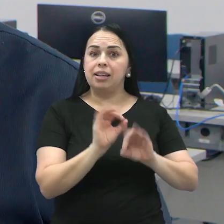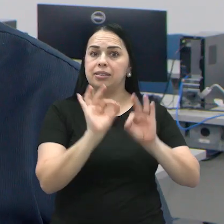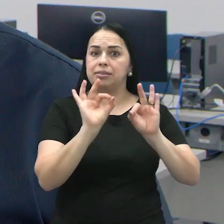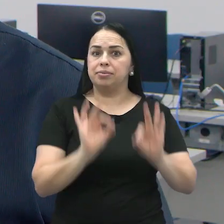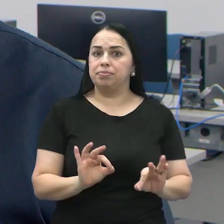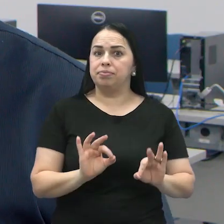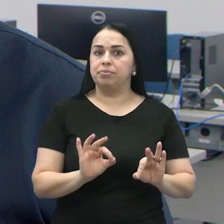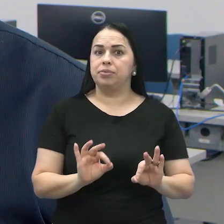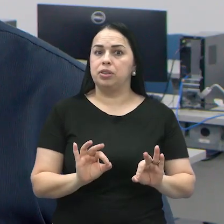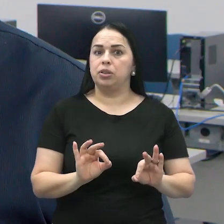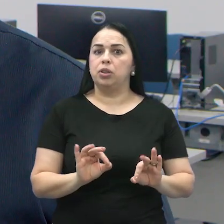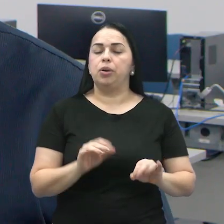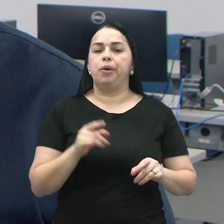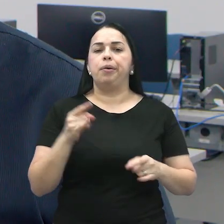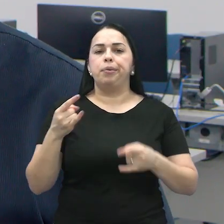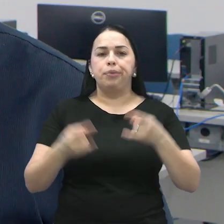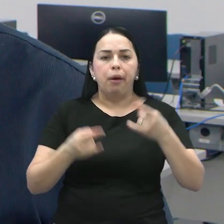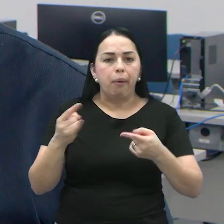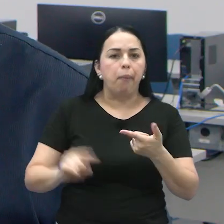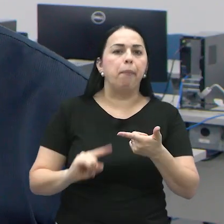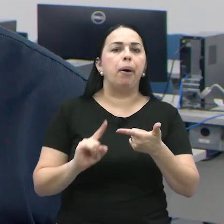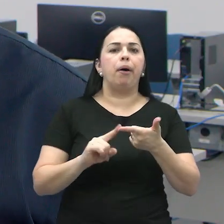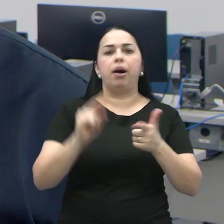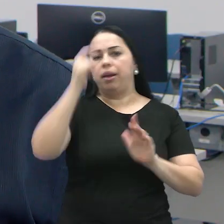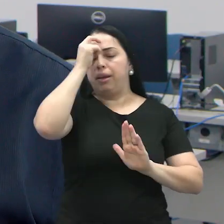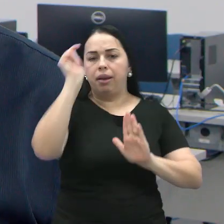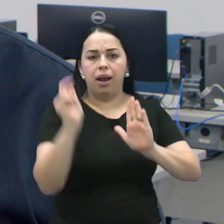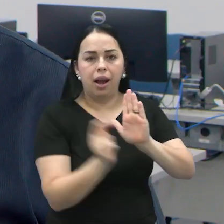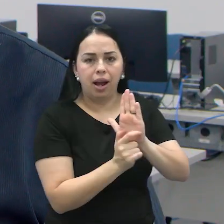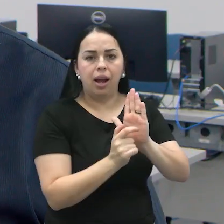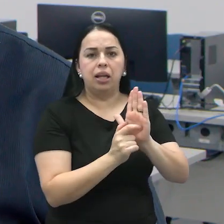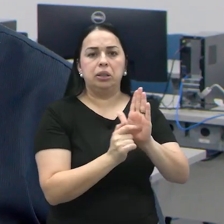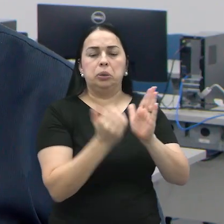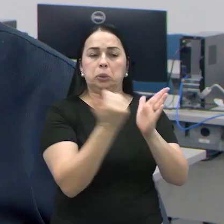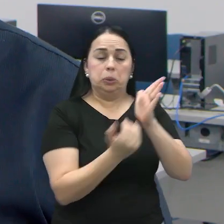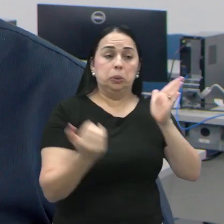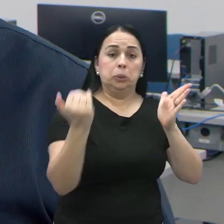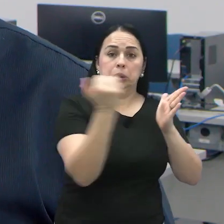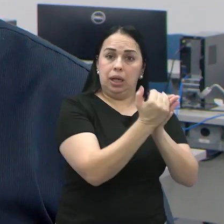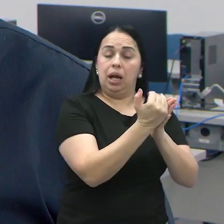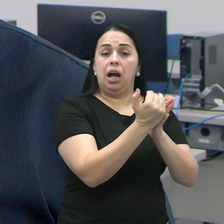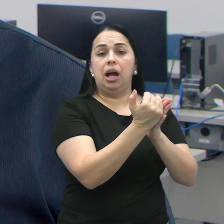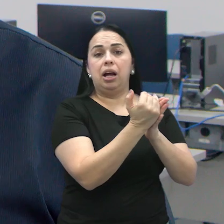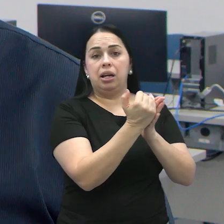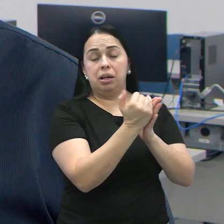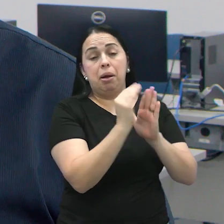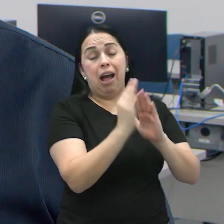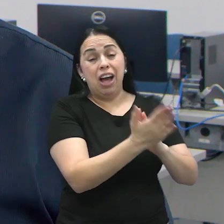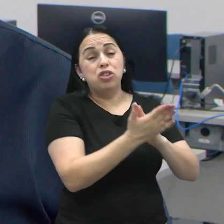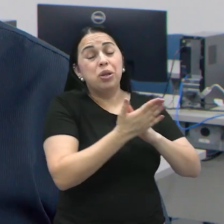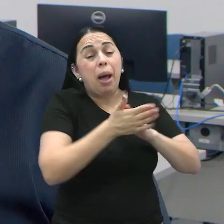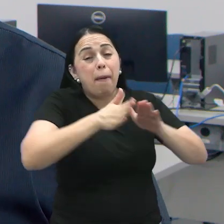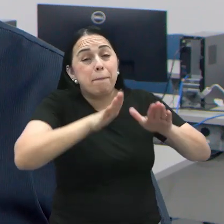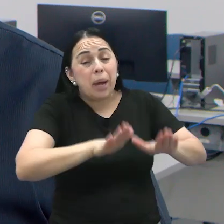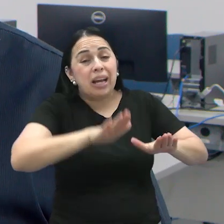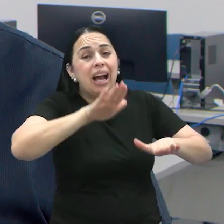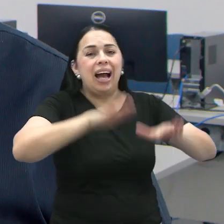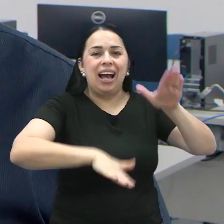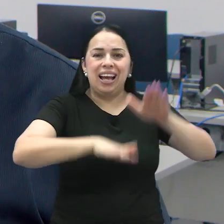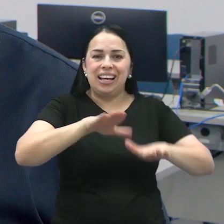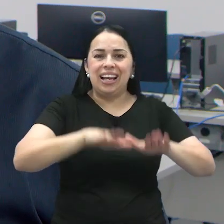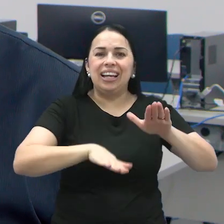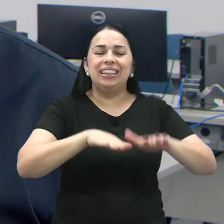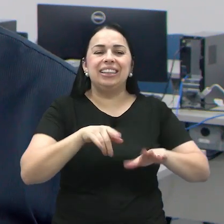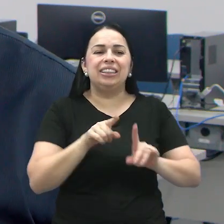do EAD. O uso excessivo de robôs, de inteligência artificial, ele é um facilitador, porém